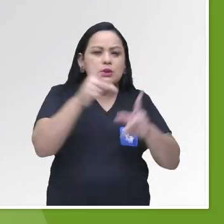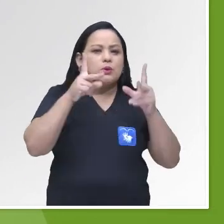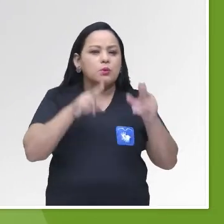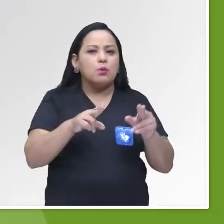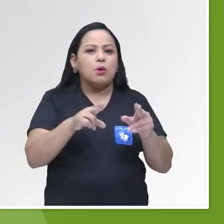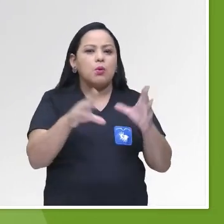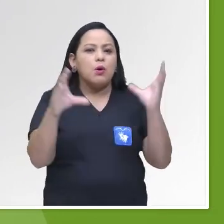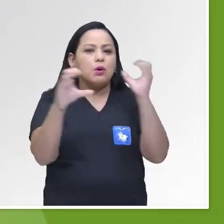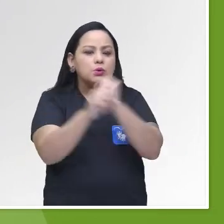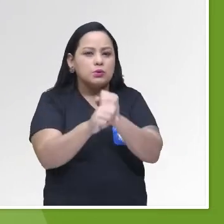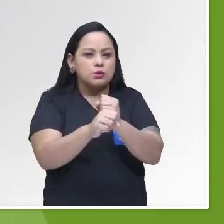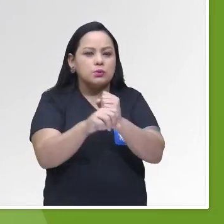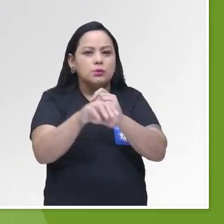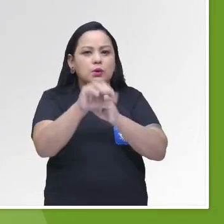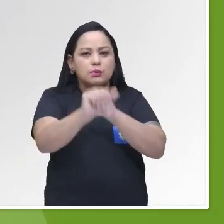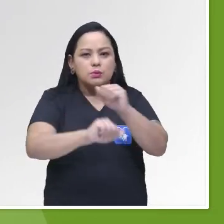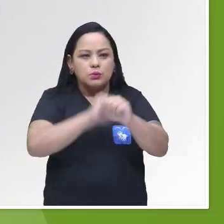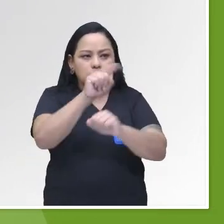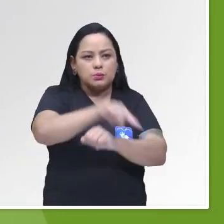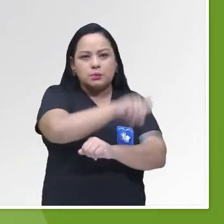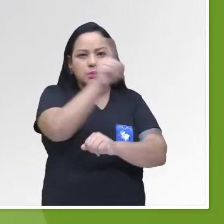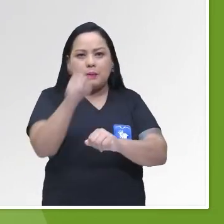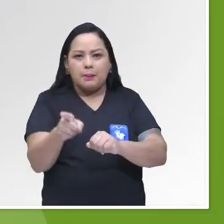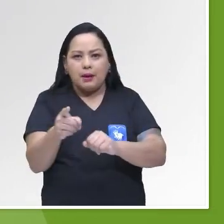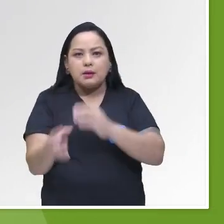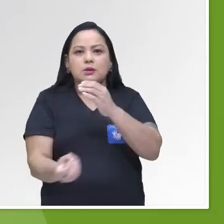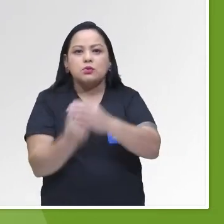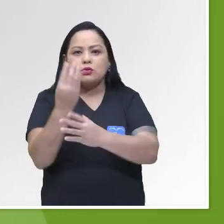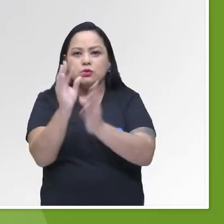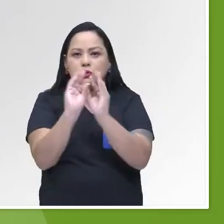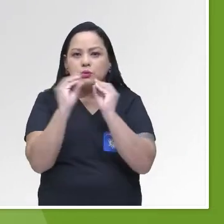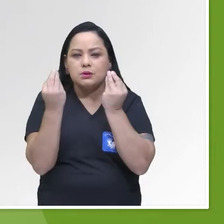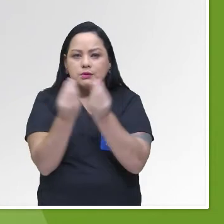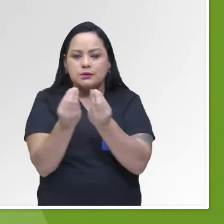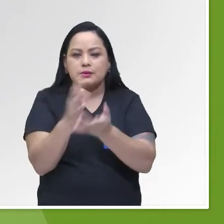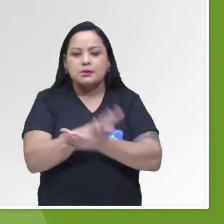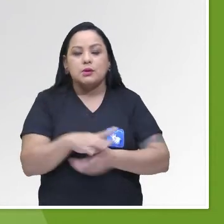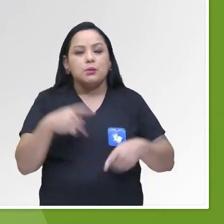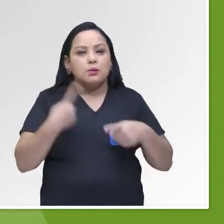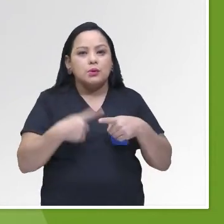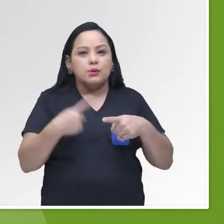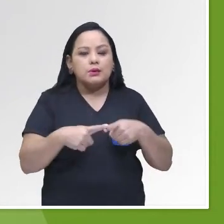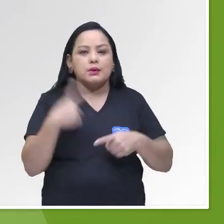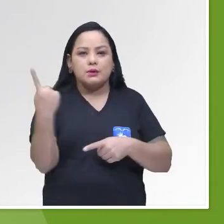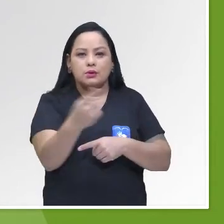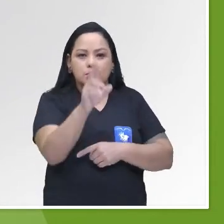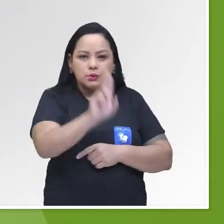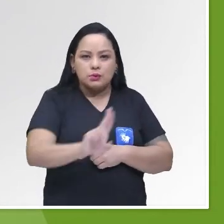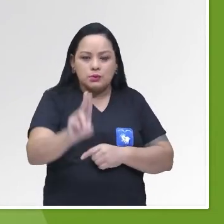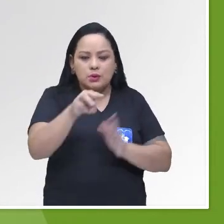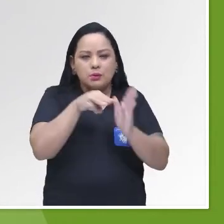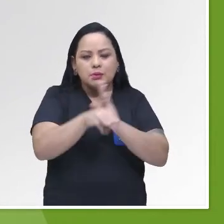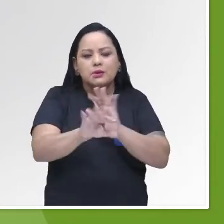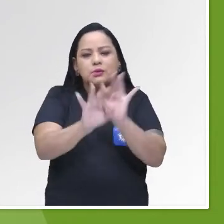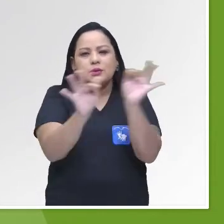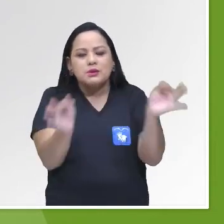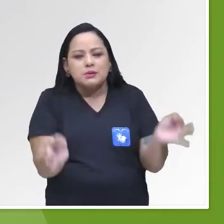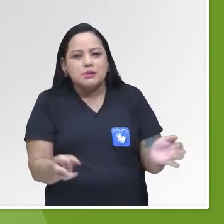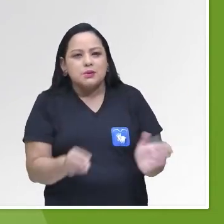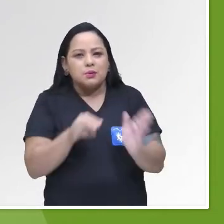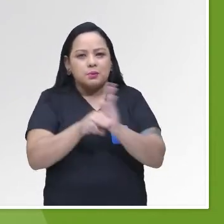à soma dos produtos formados, tá bom? E para isso, vamos usar o método mais simples, o